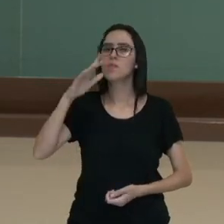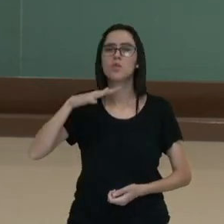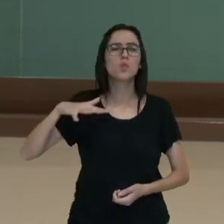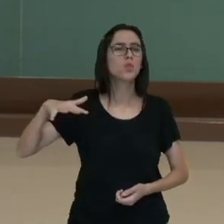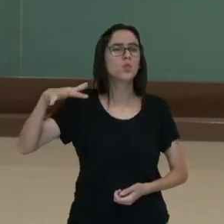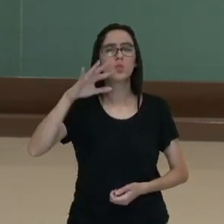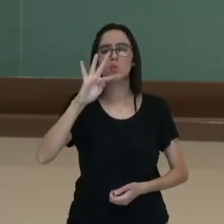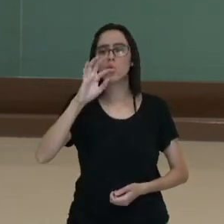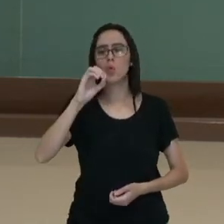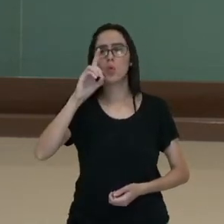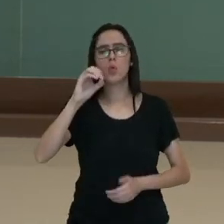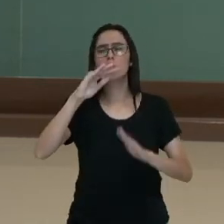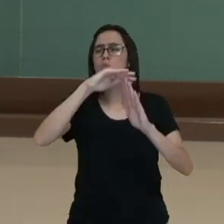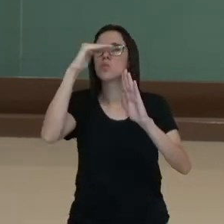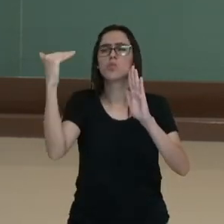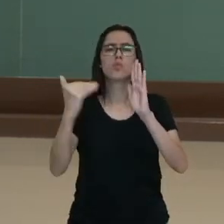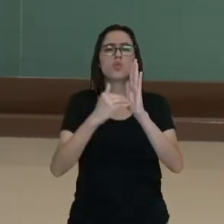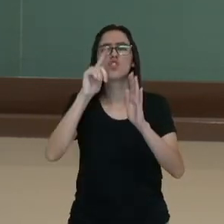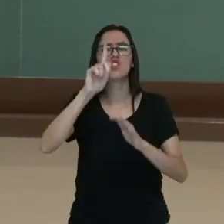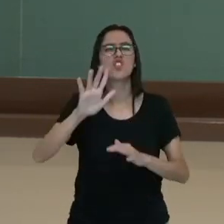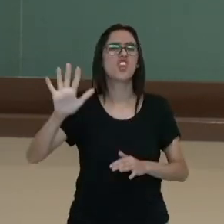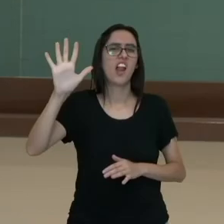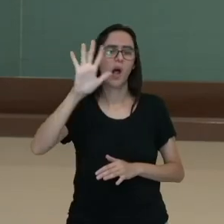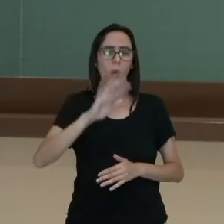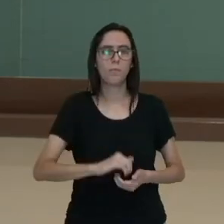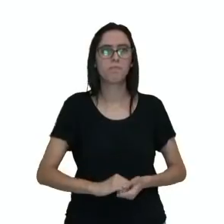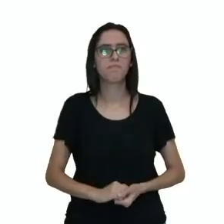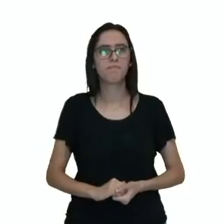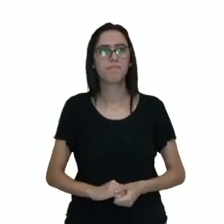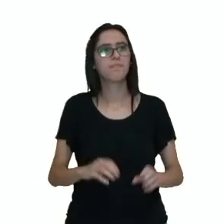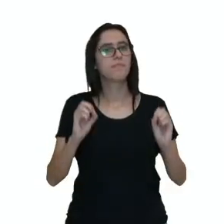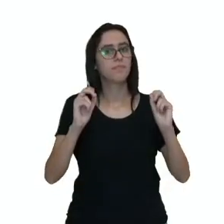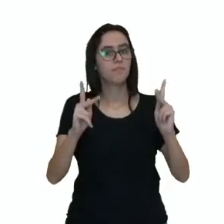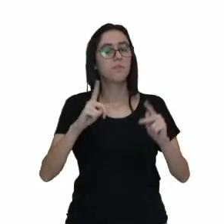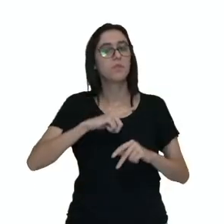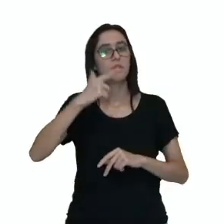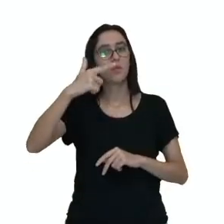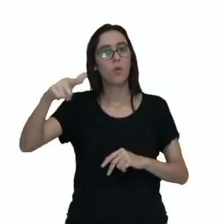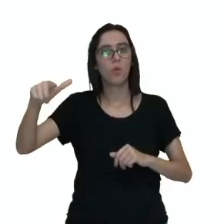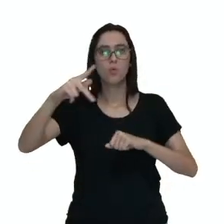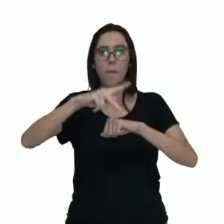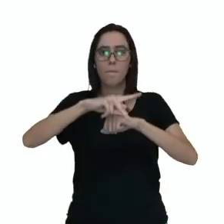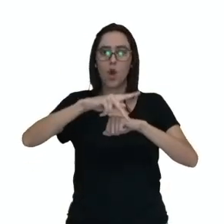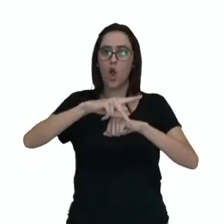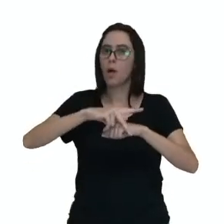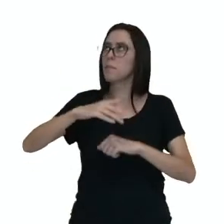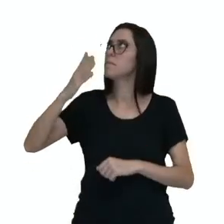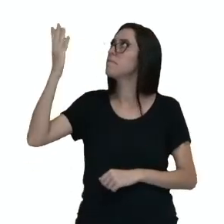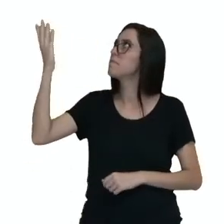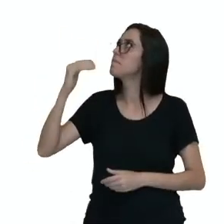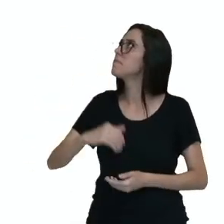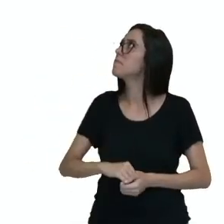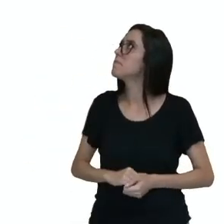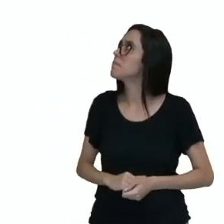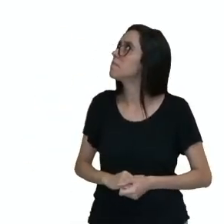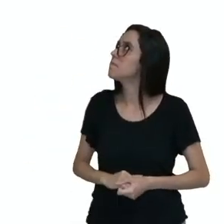Generaliza. Ela está generalizando. Ok, outros pronomes indefinidos: bastante,